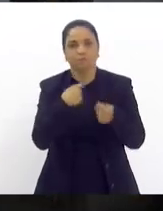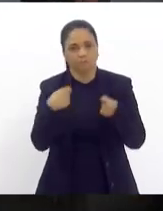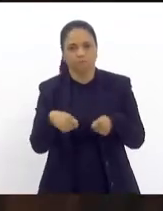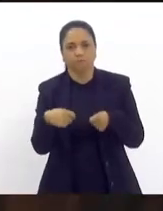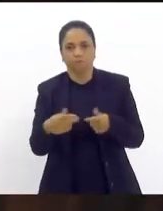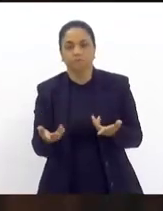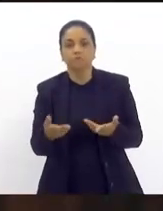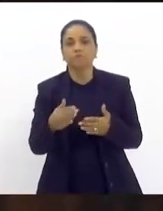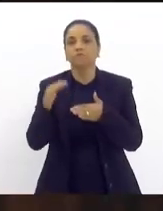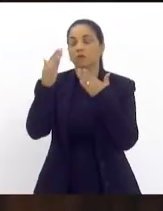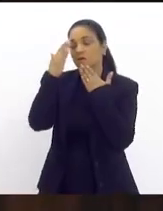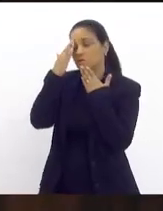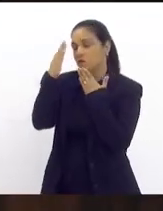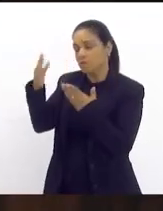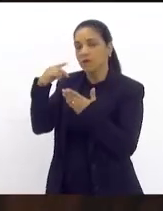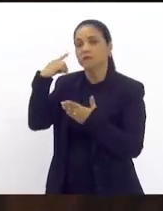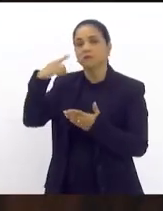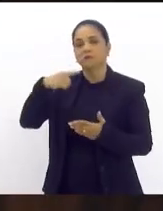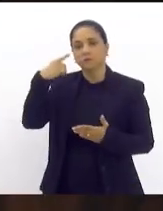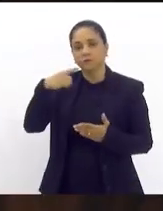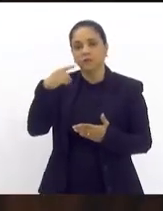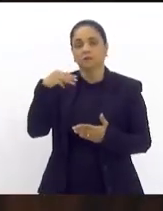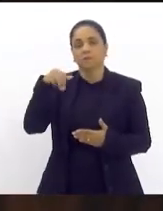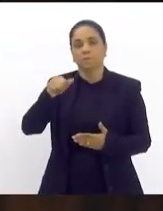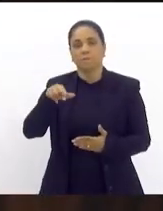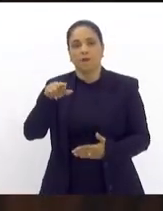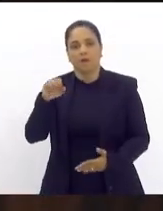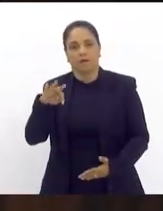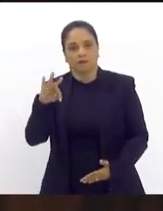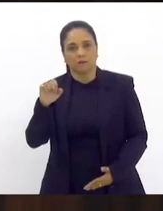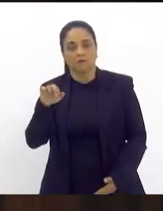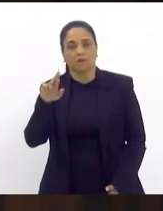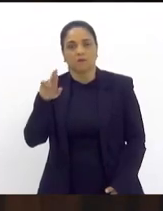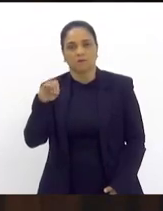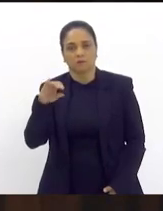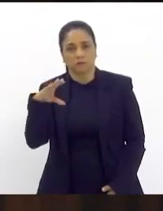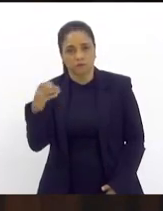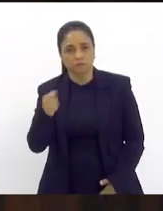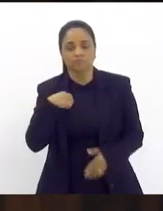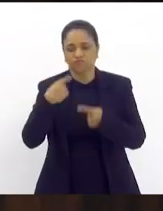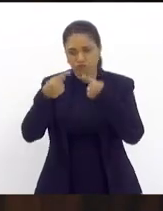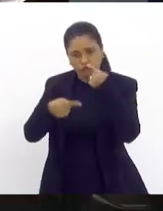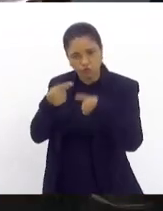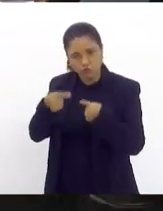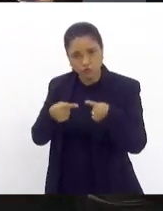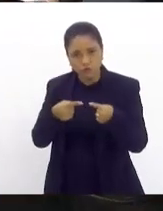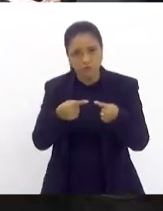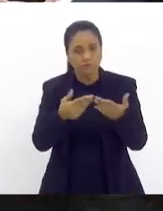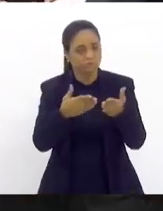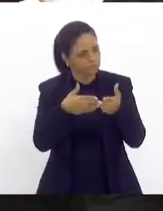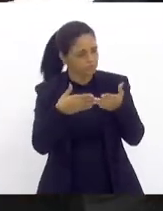Obrigada deputada Marta Rocha vai discutir por favor